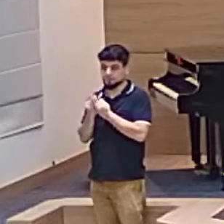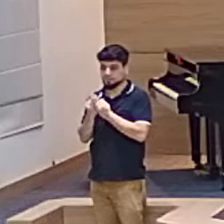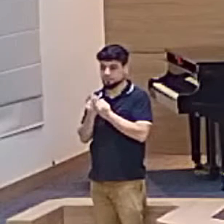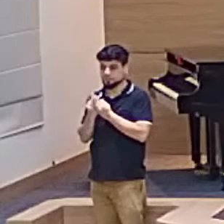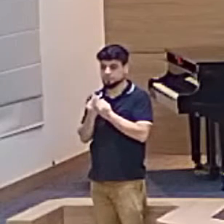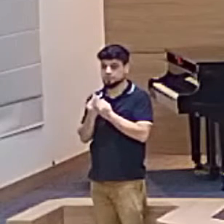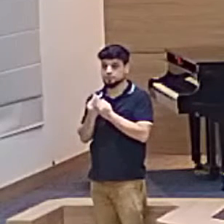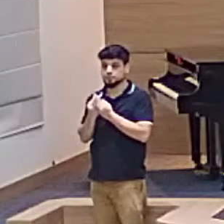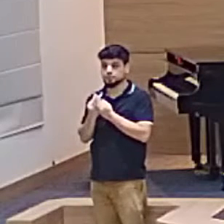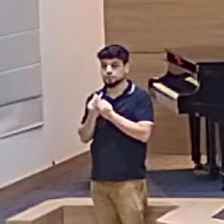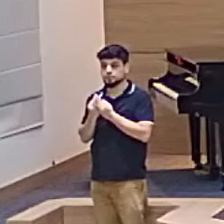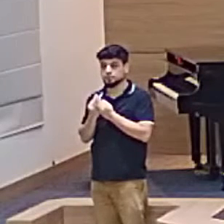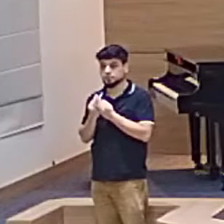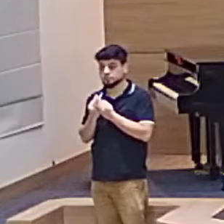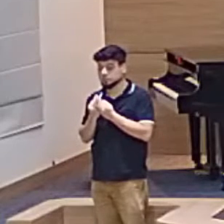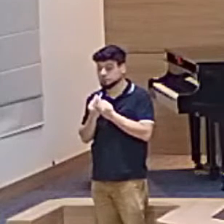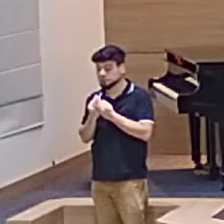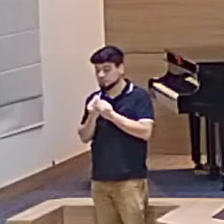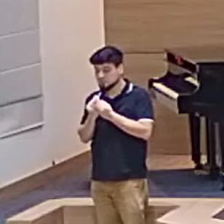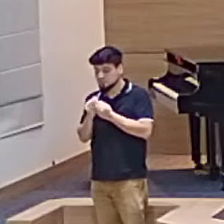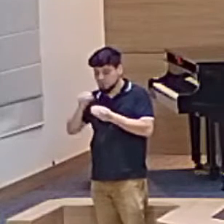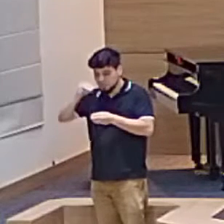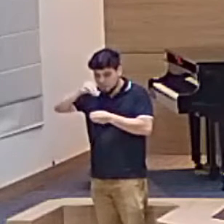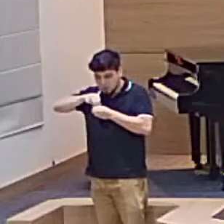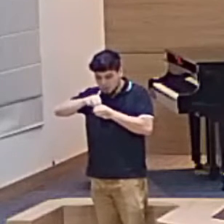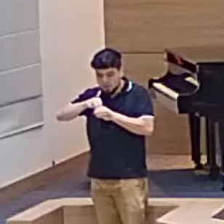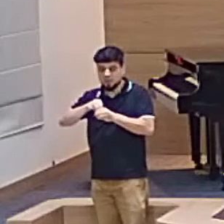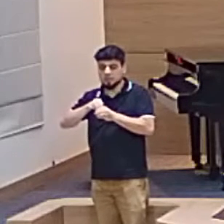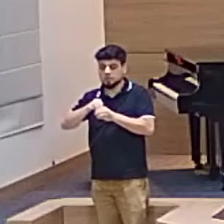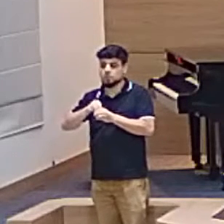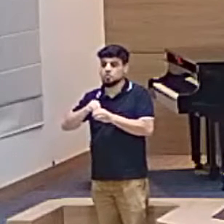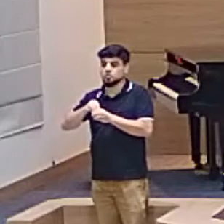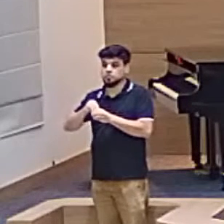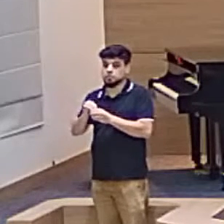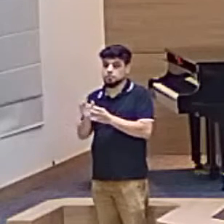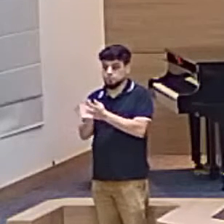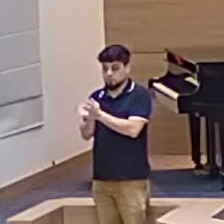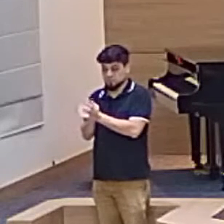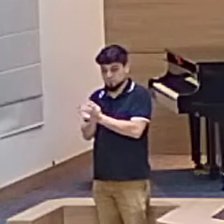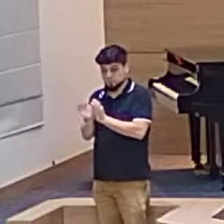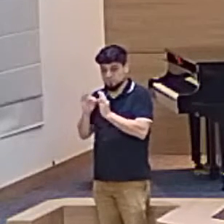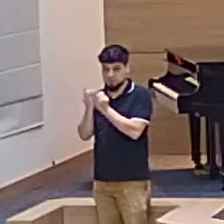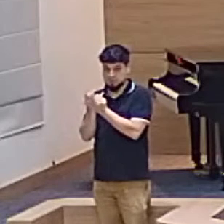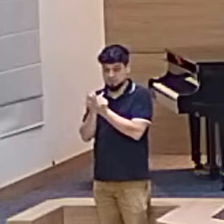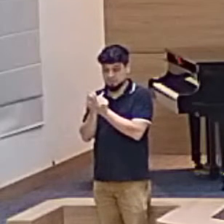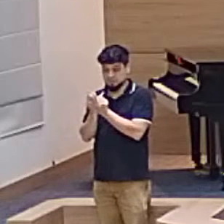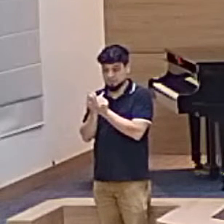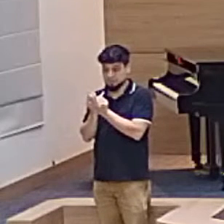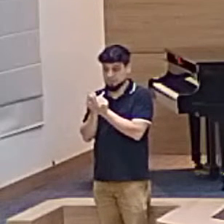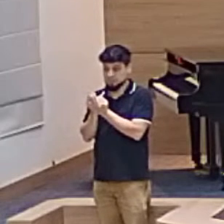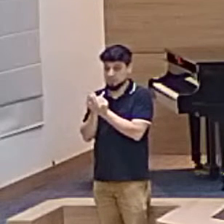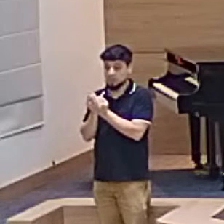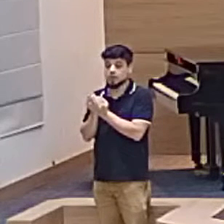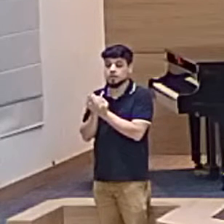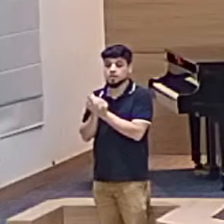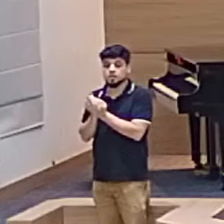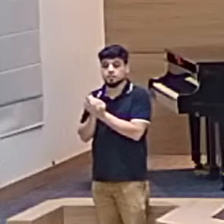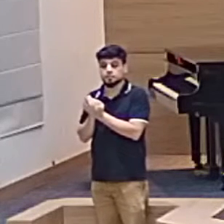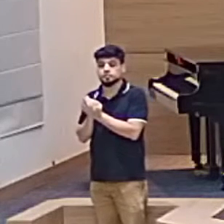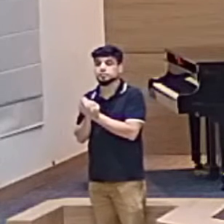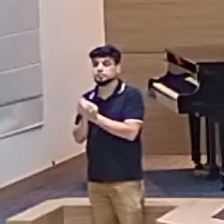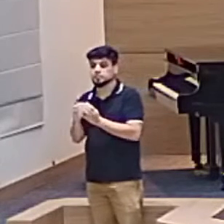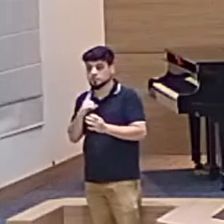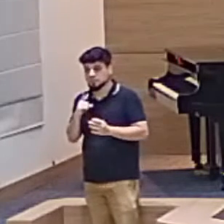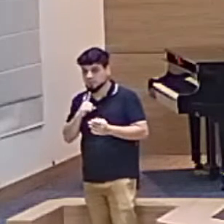e não consegue olhar para internalidade da sua família bom e ali nós temos algumas coisas acontecendo